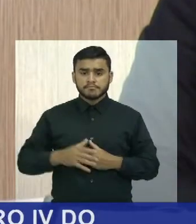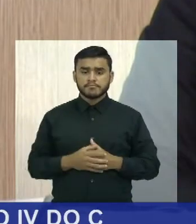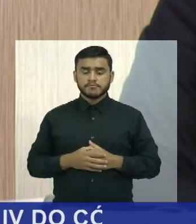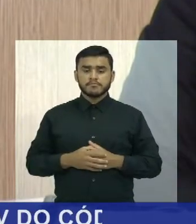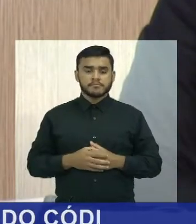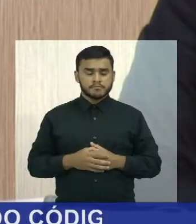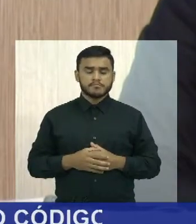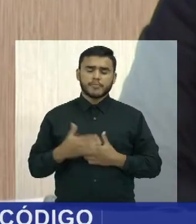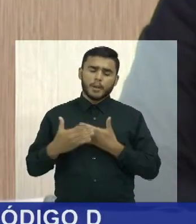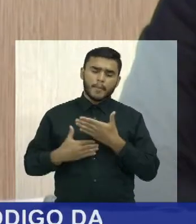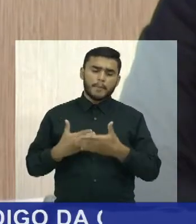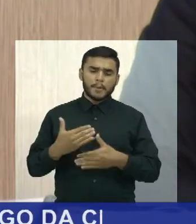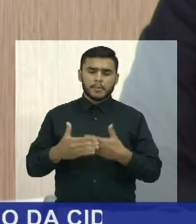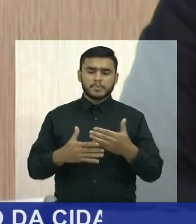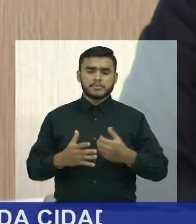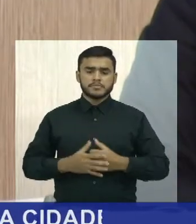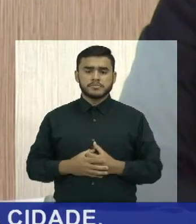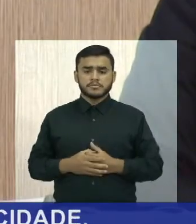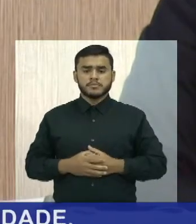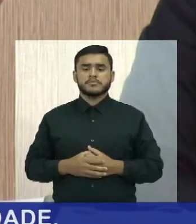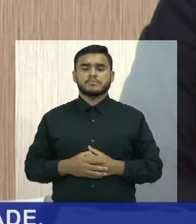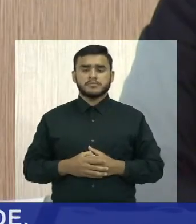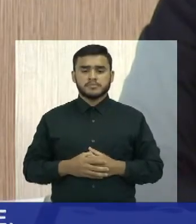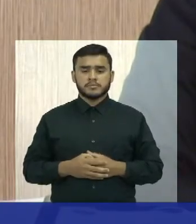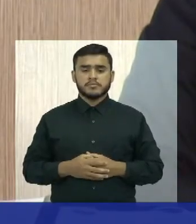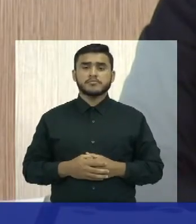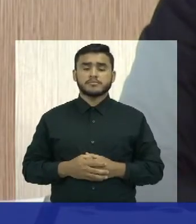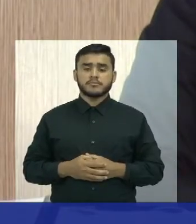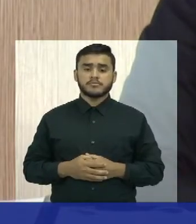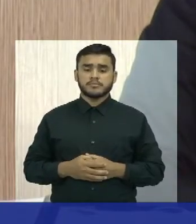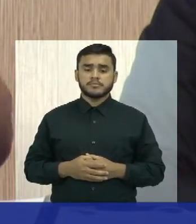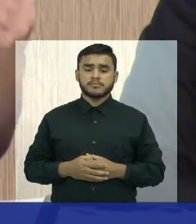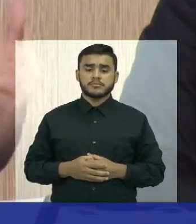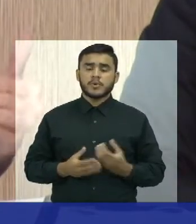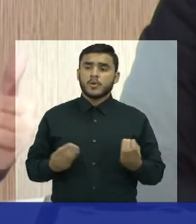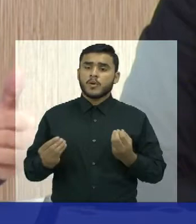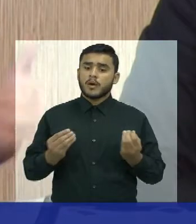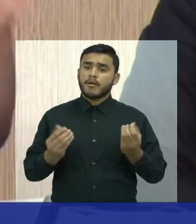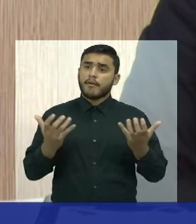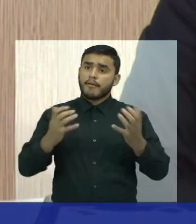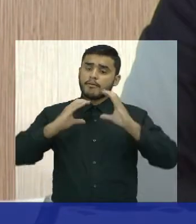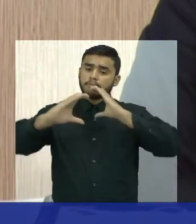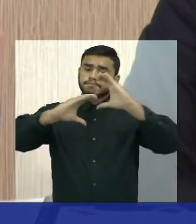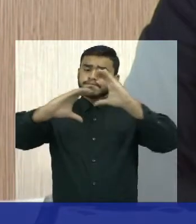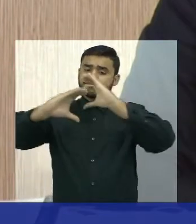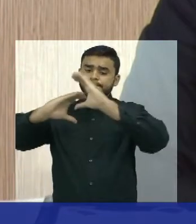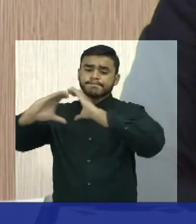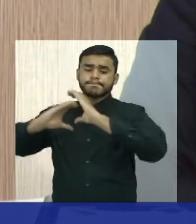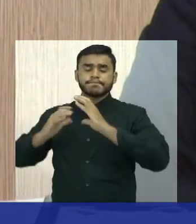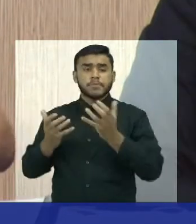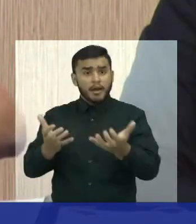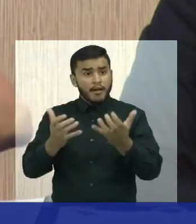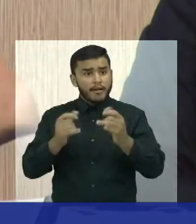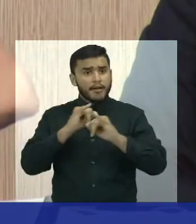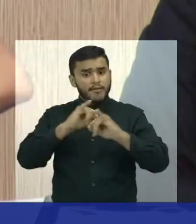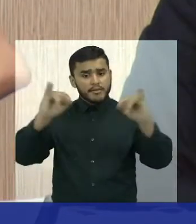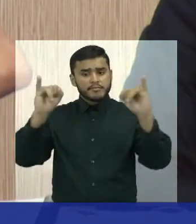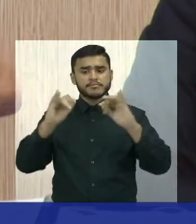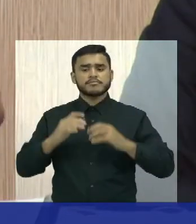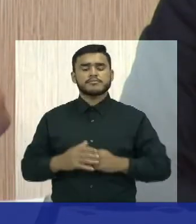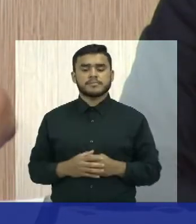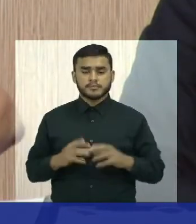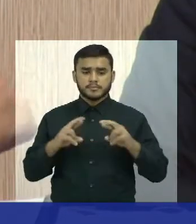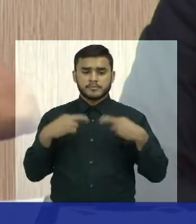nesses processos. E aí, o Alexandre até falou nisso, comunicar. Quando a gente tem uma audiência pública